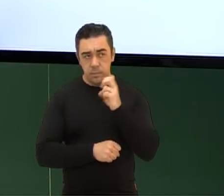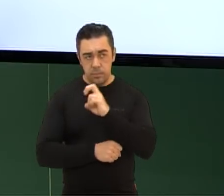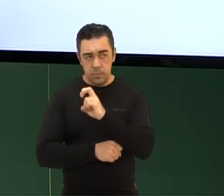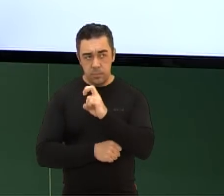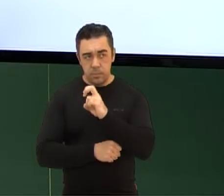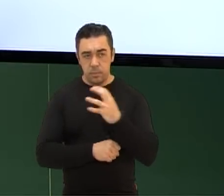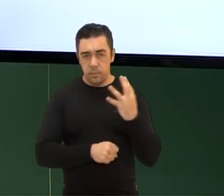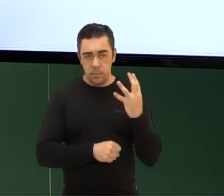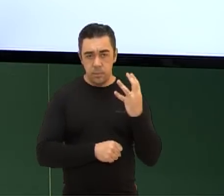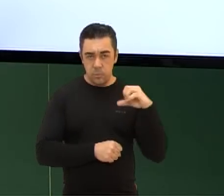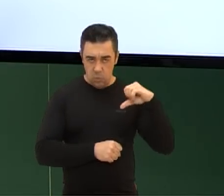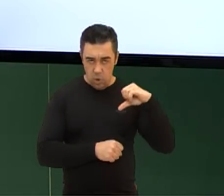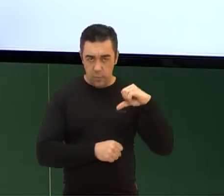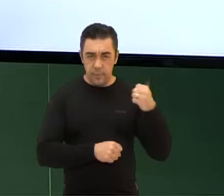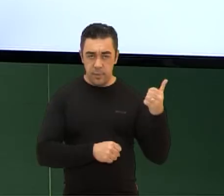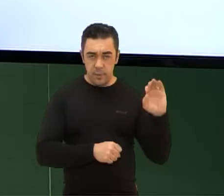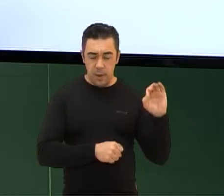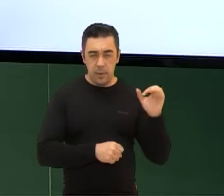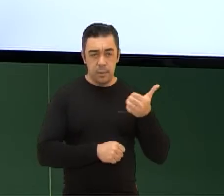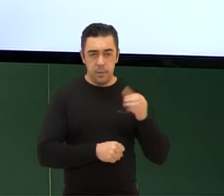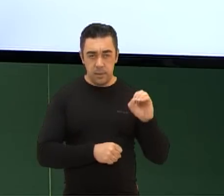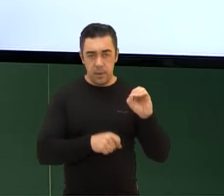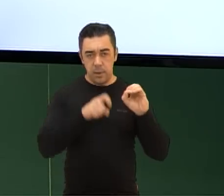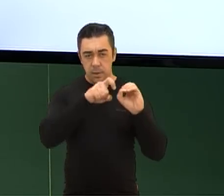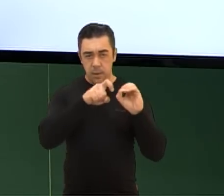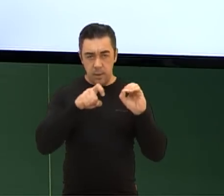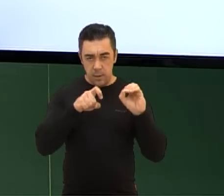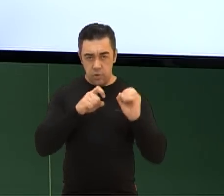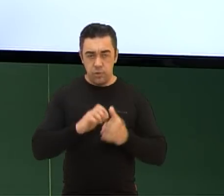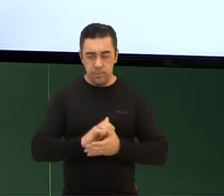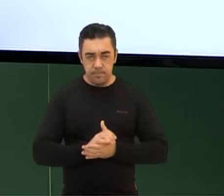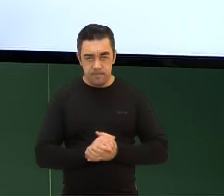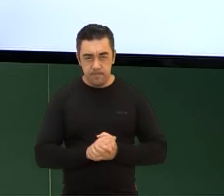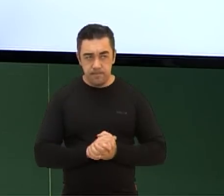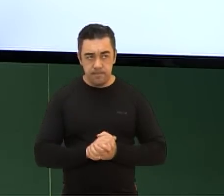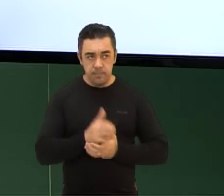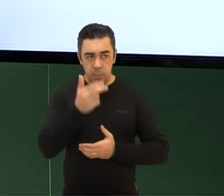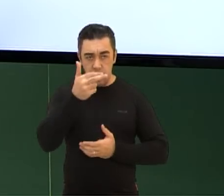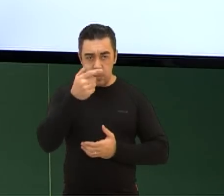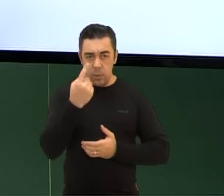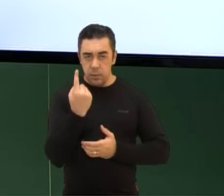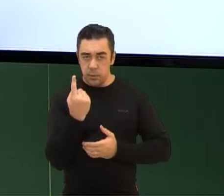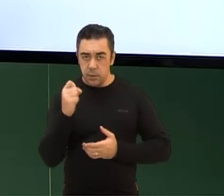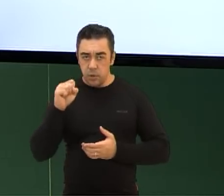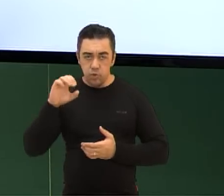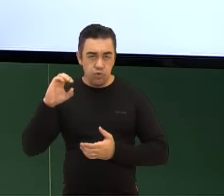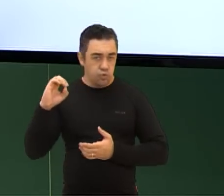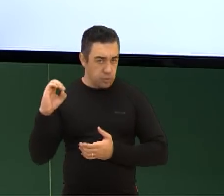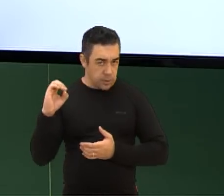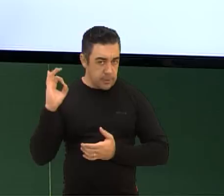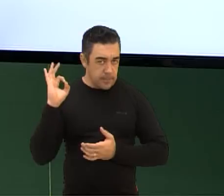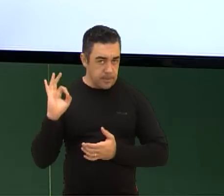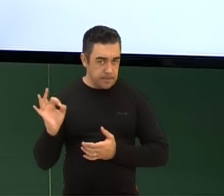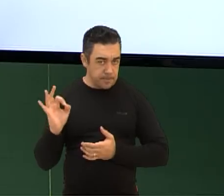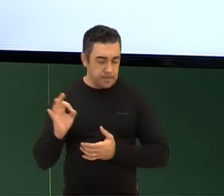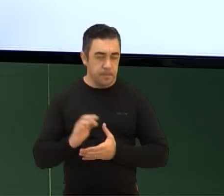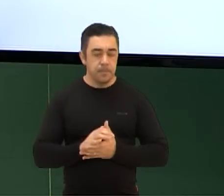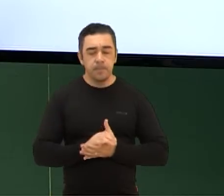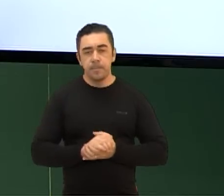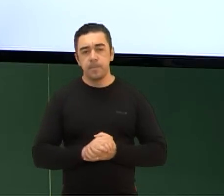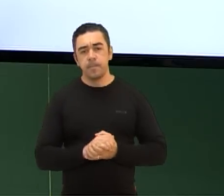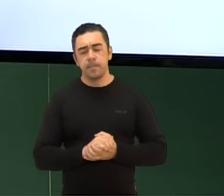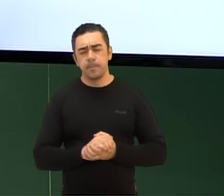5, 9, 10. Então forma 10x igual a 180